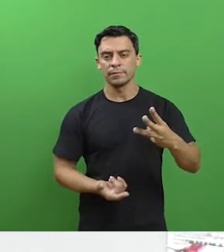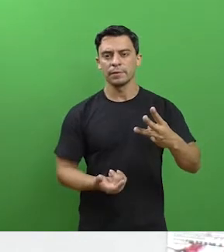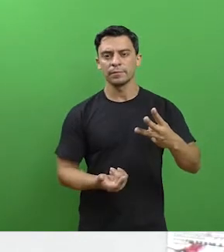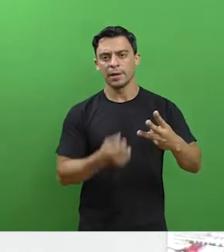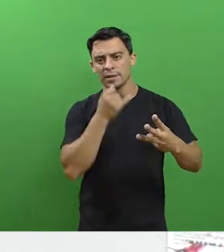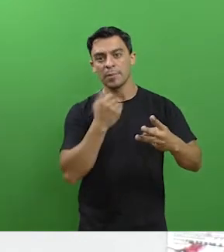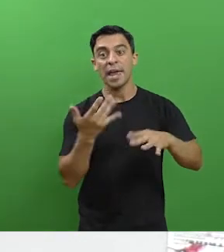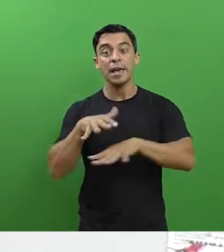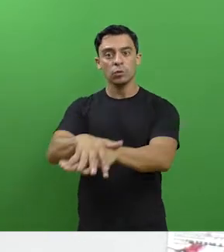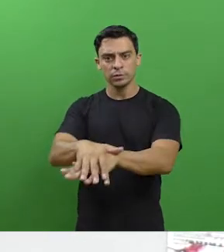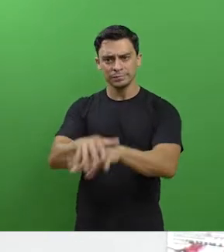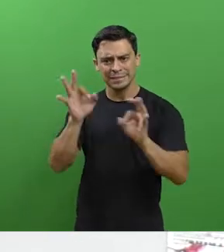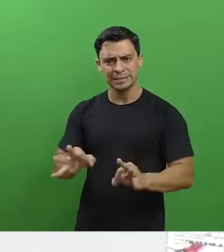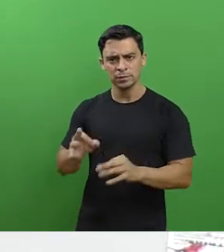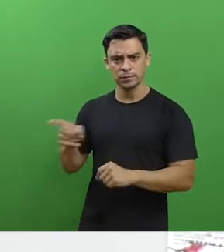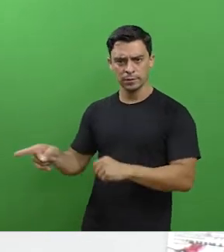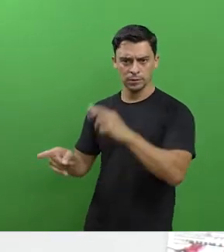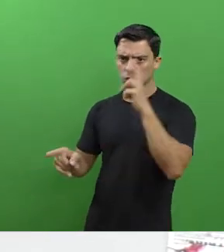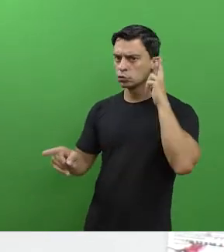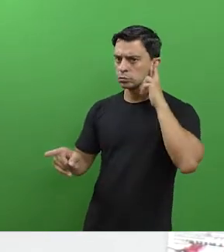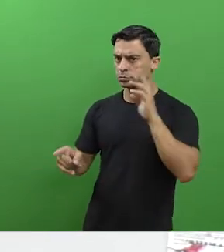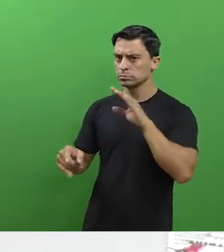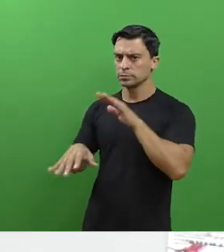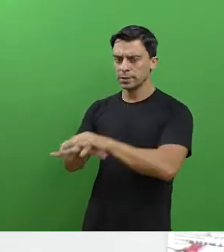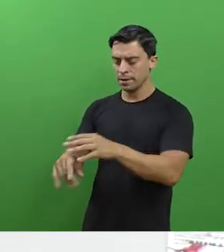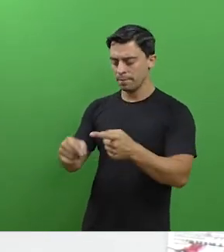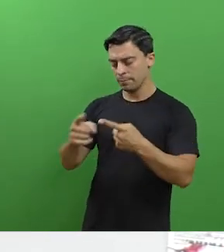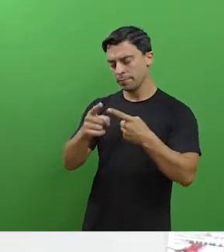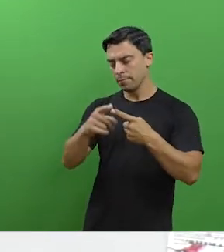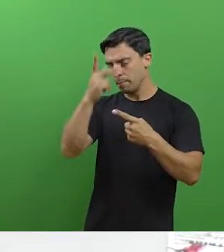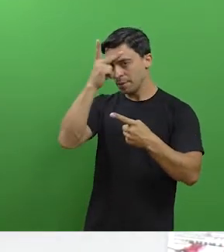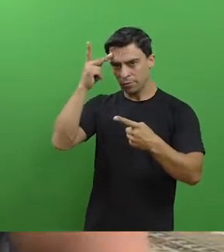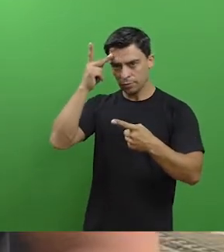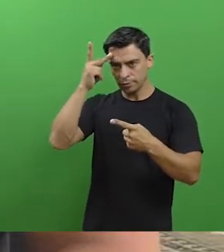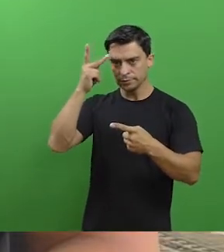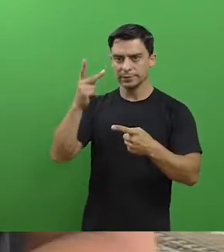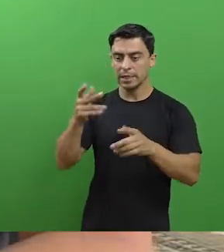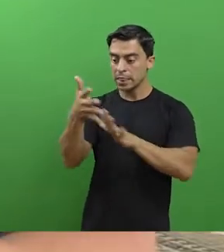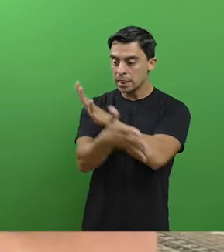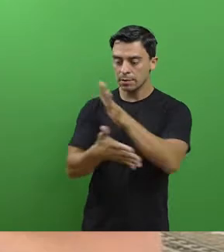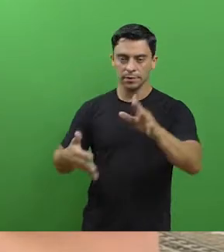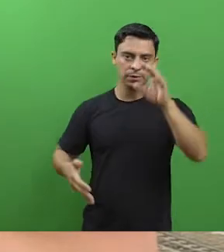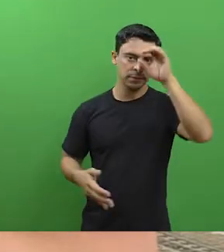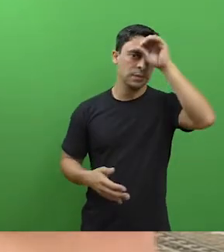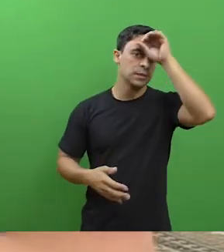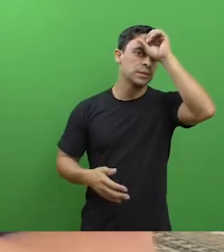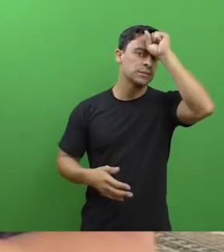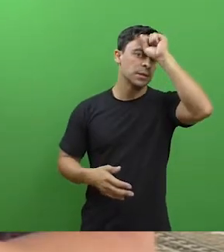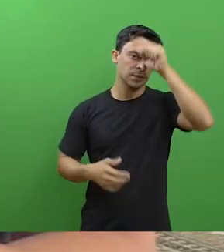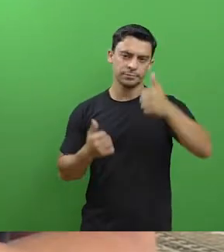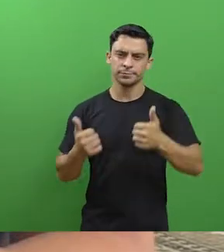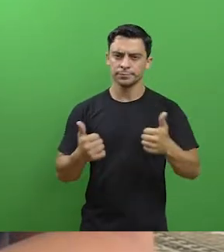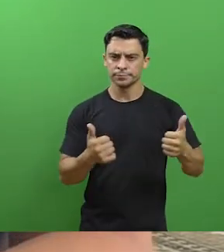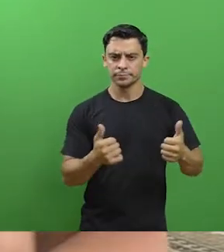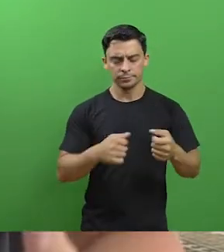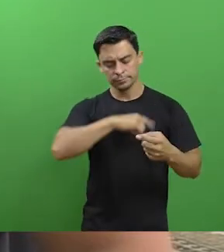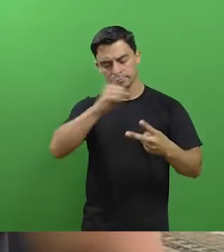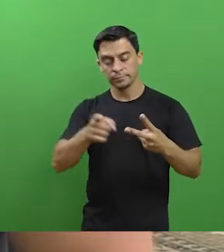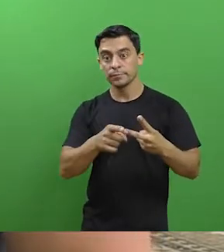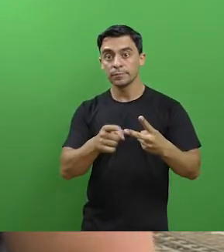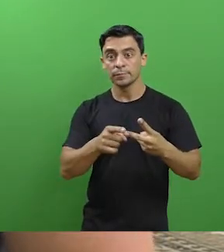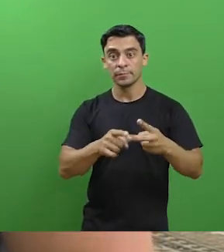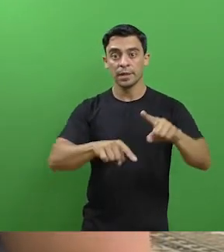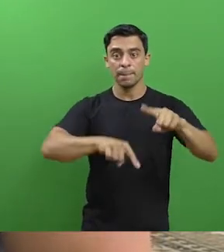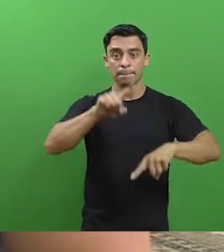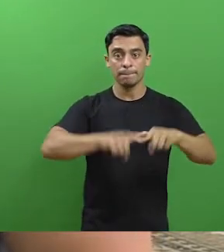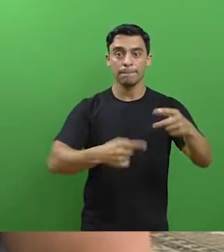primeiramente, as pessoas aprender língua de sinais, e depois materiais em língua de